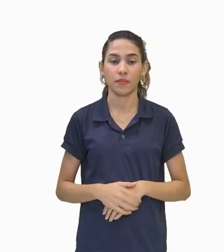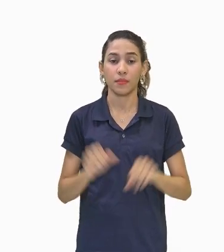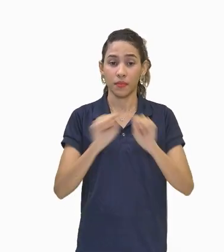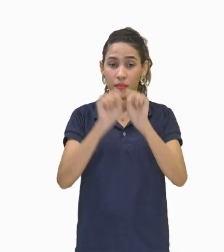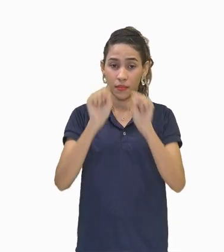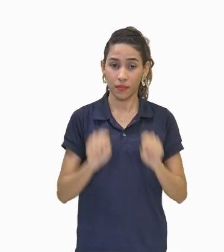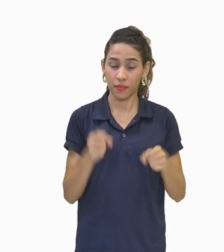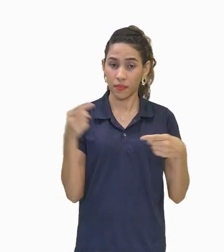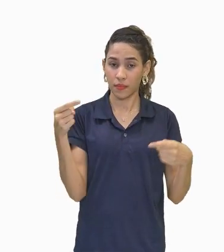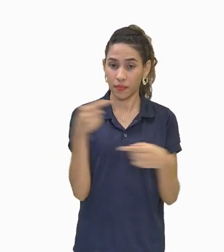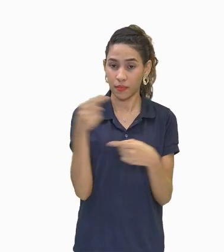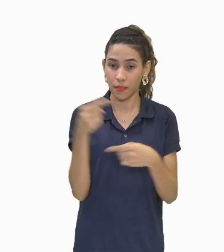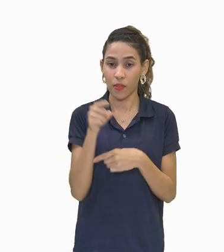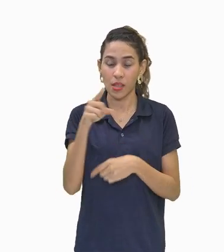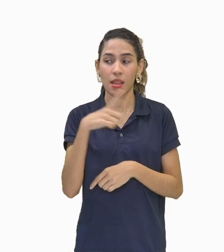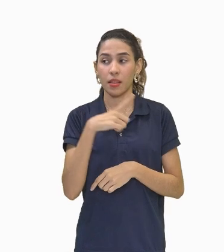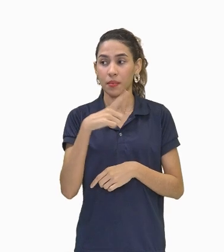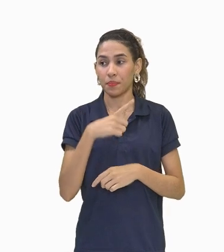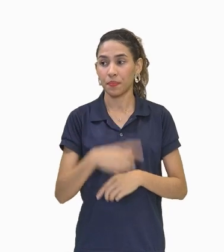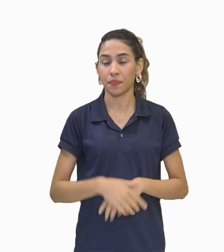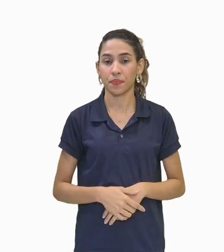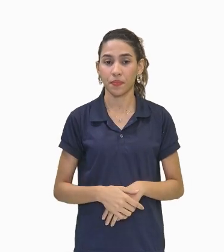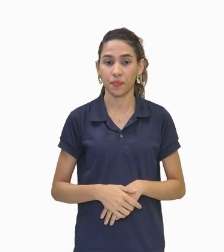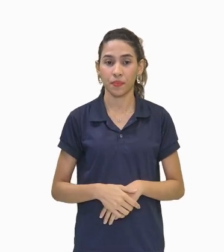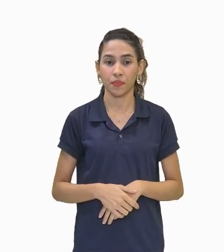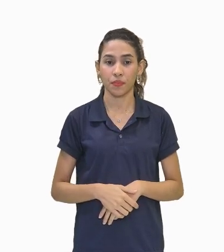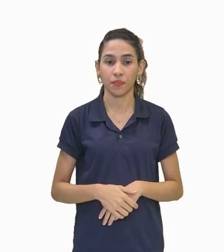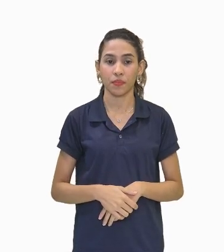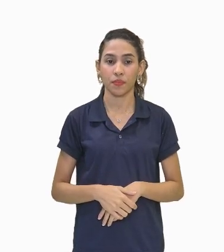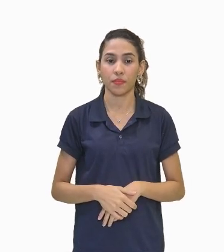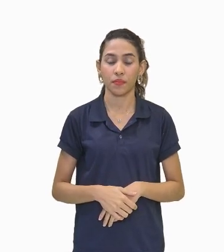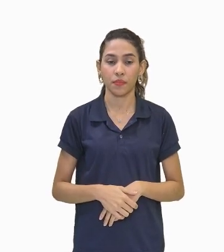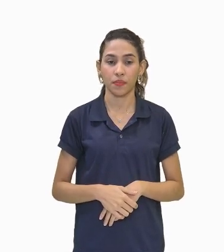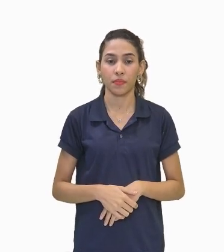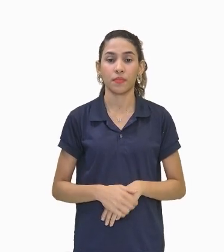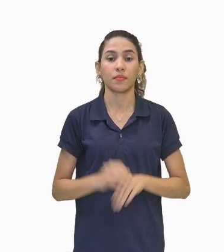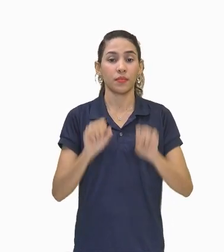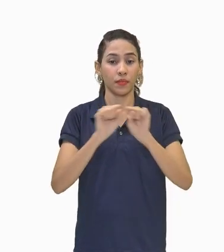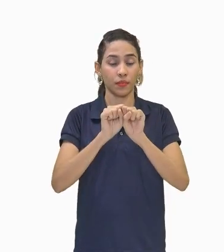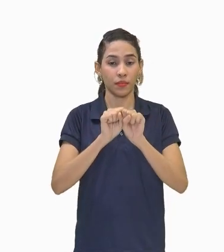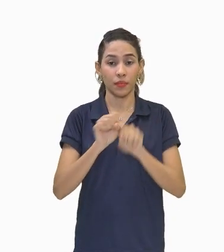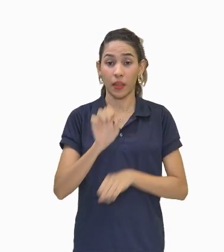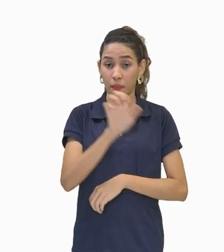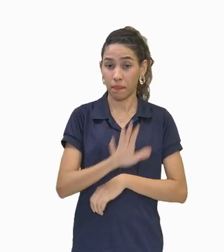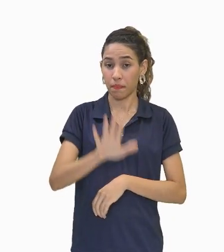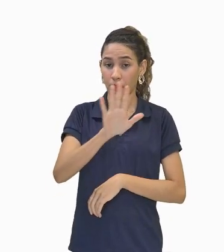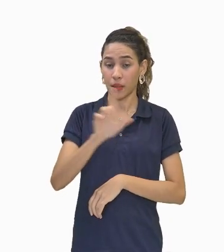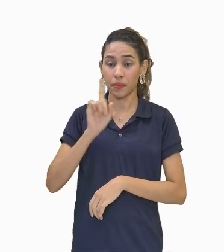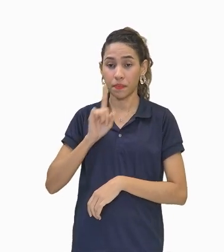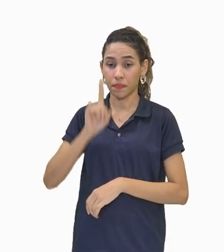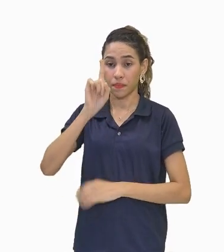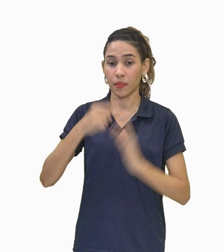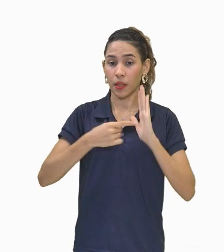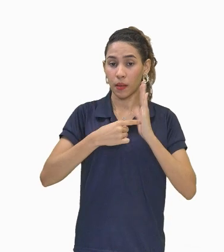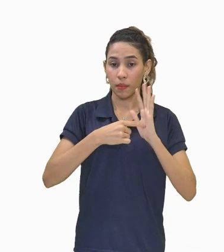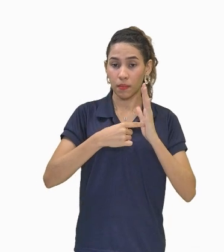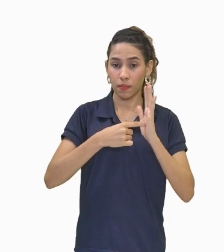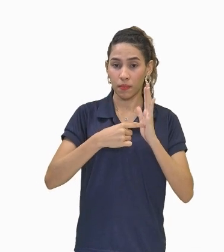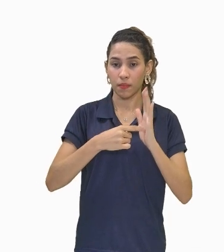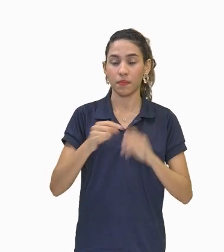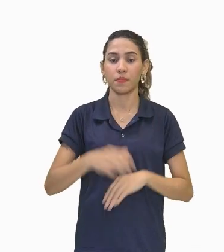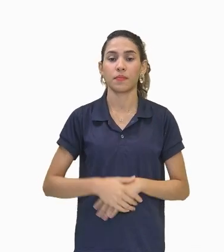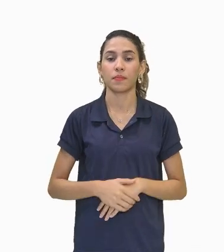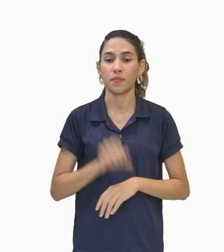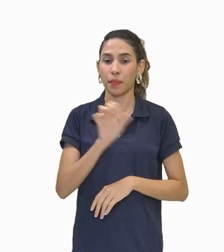esquema do motor elétrico, como mostrado nesta imagem. É um tipo de receptor. Por quê? Porque eu